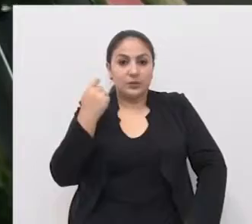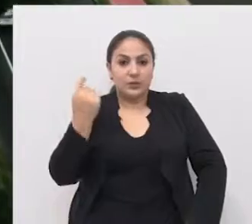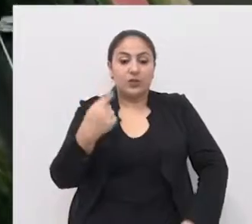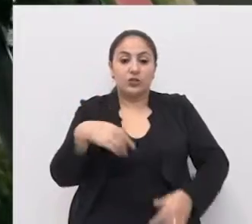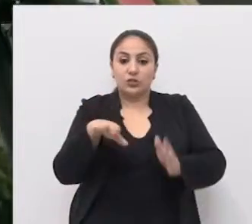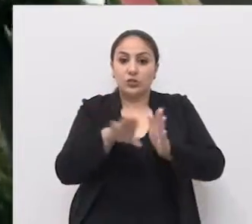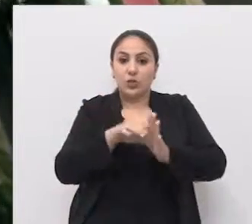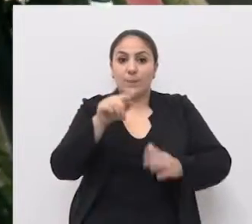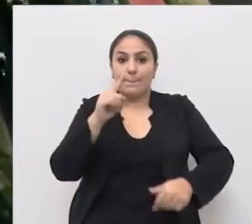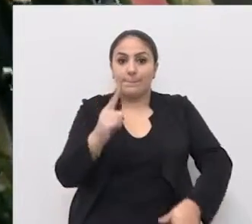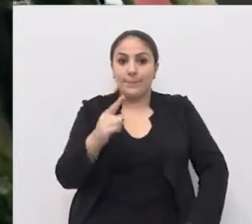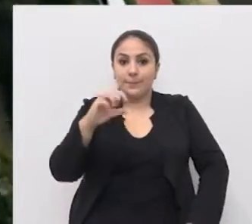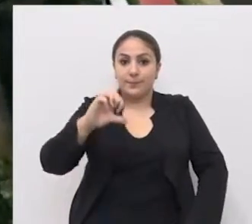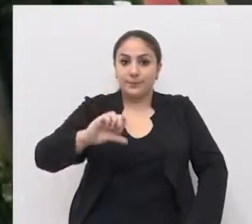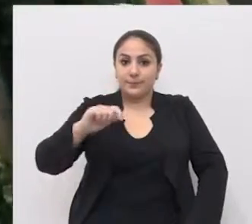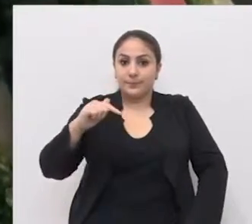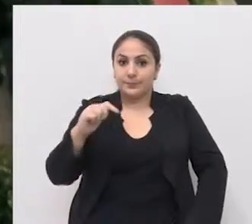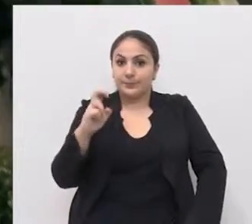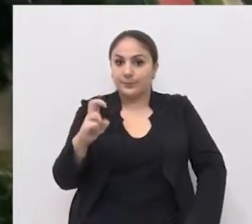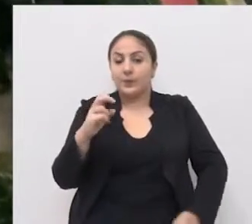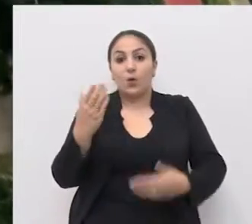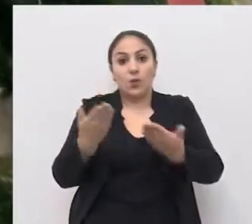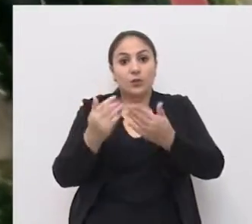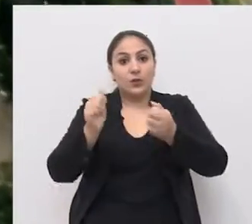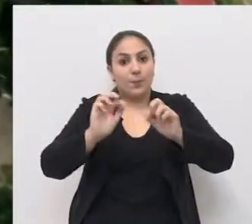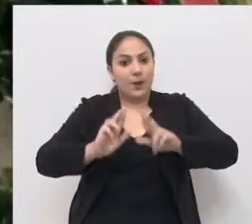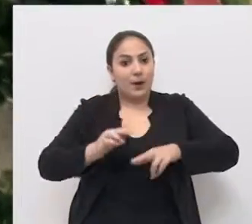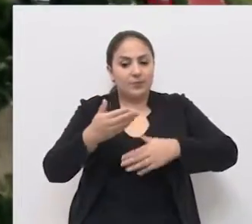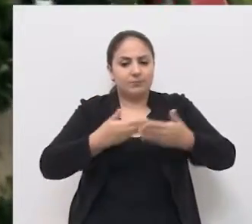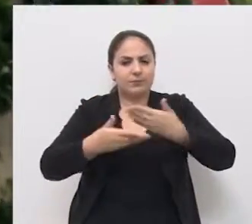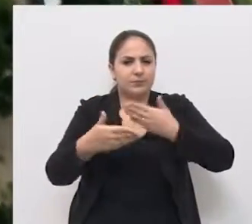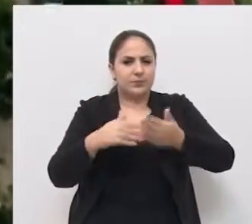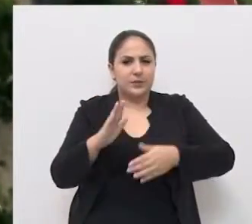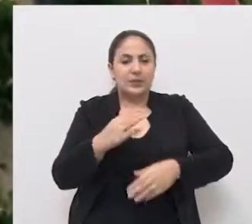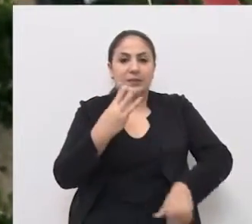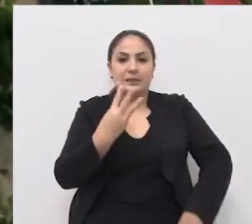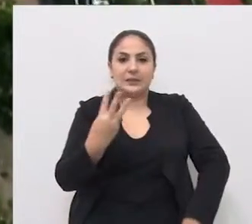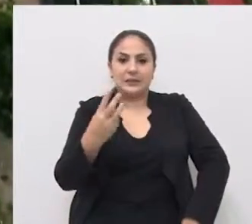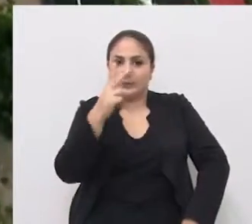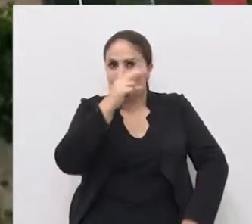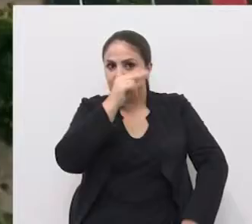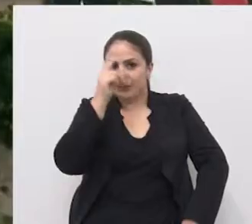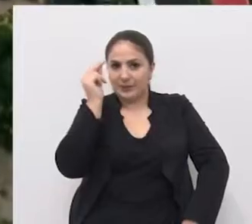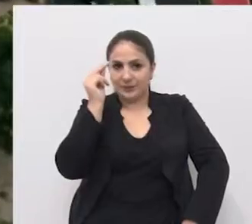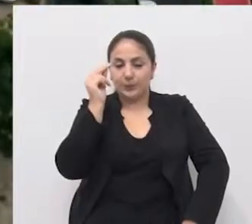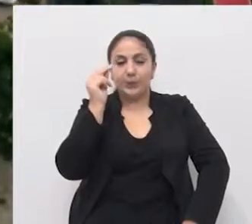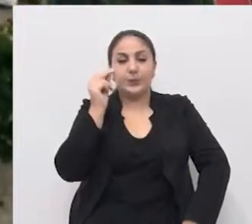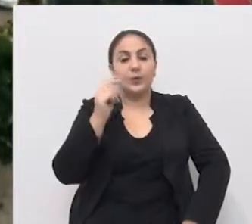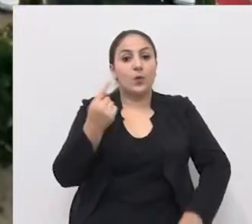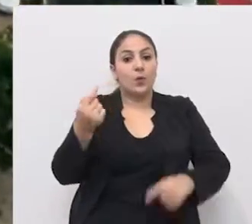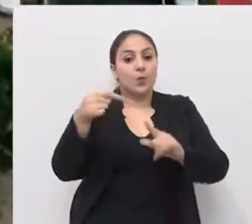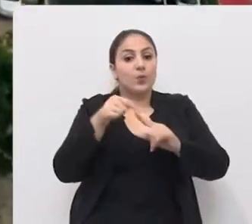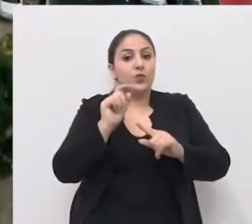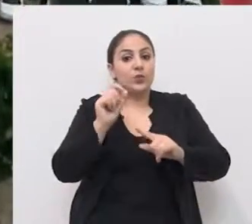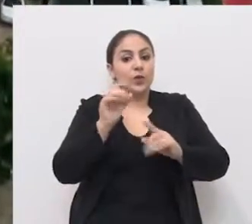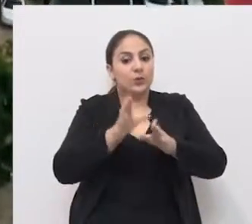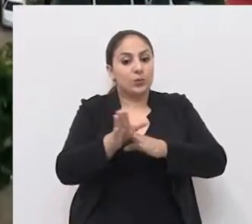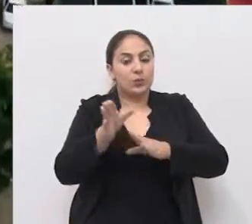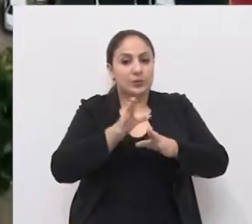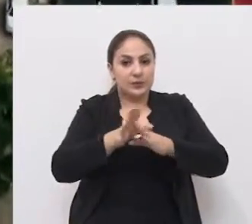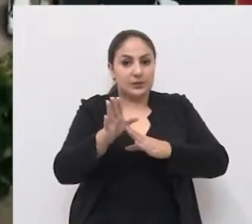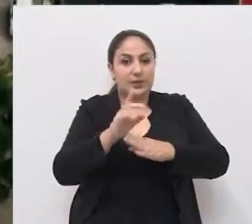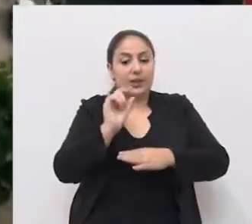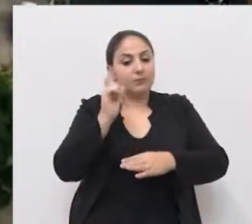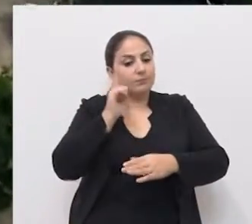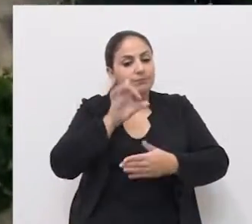em 1975 e hoje tem uma área de abrangência de 33 municípios. Um dos objetivos